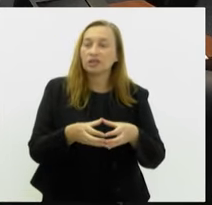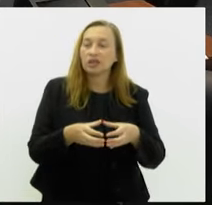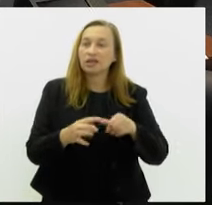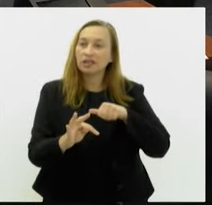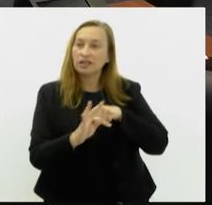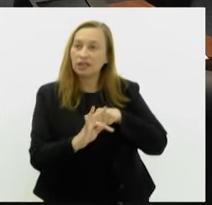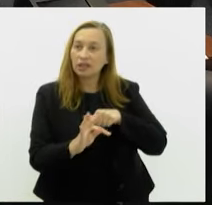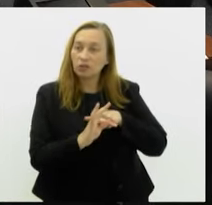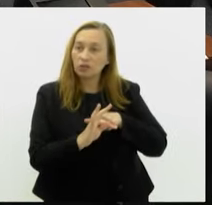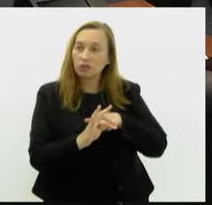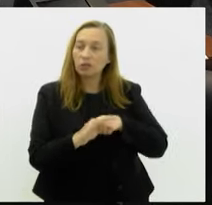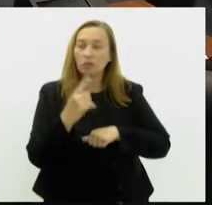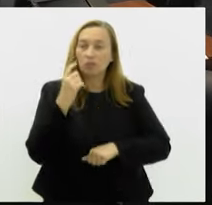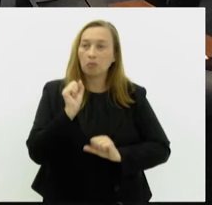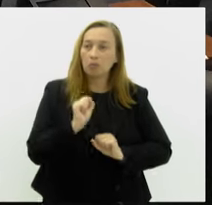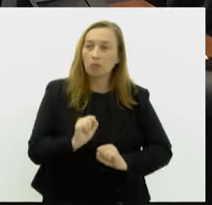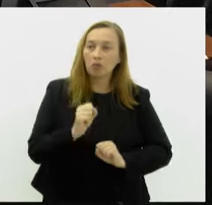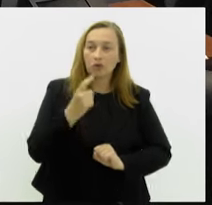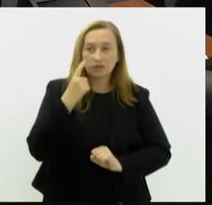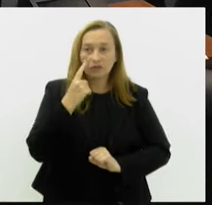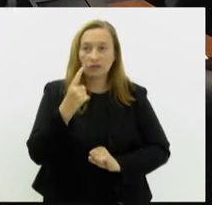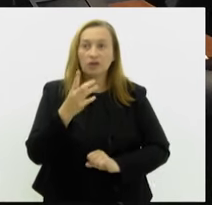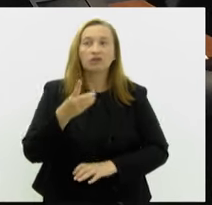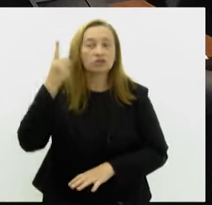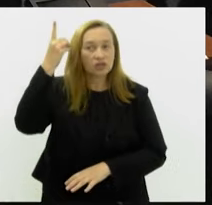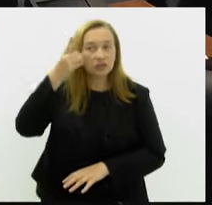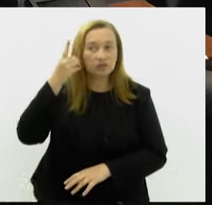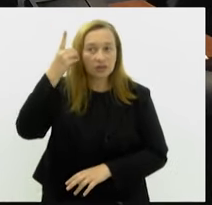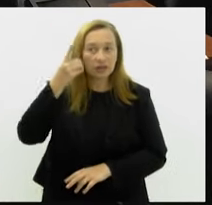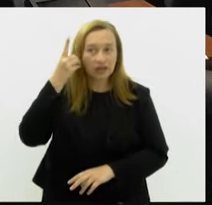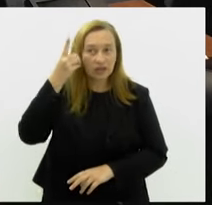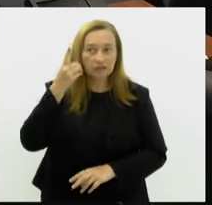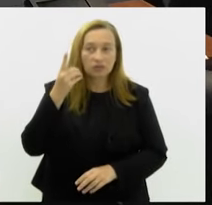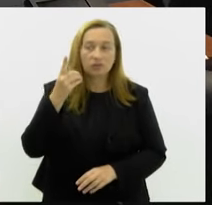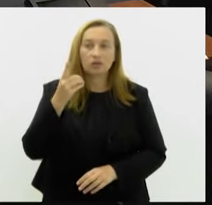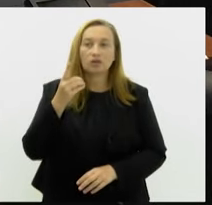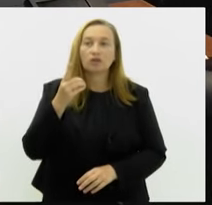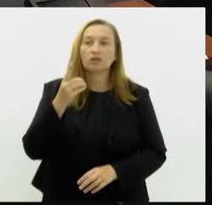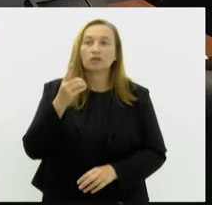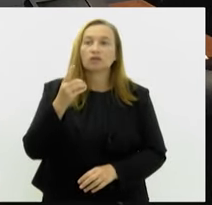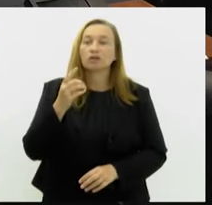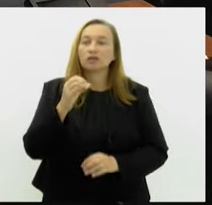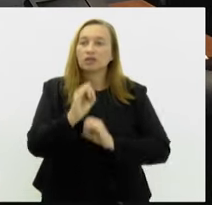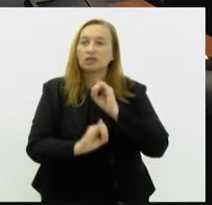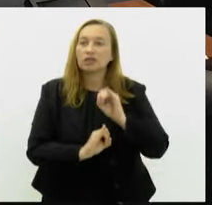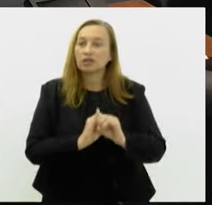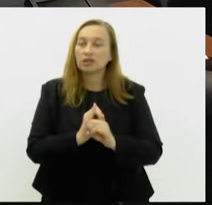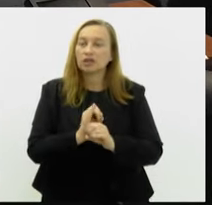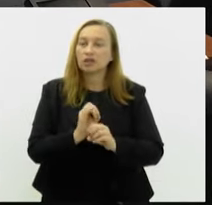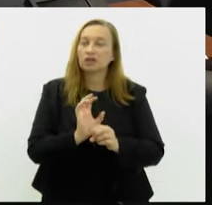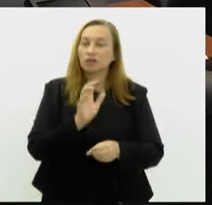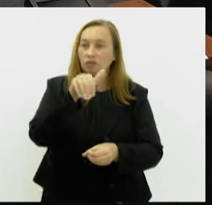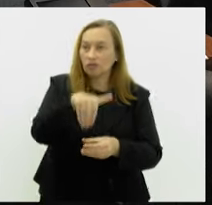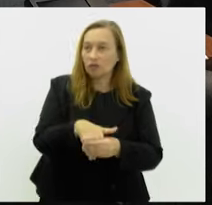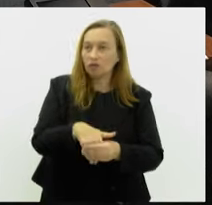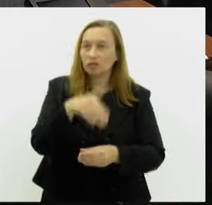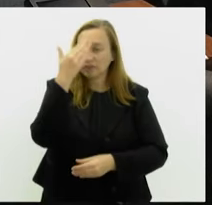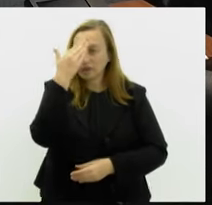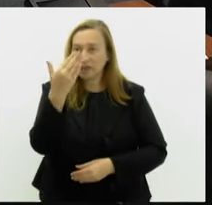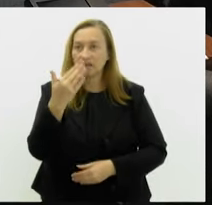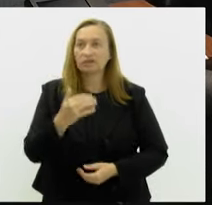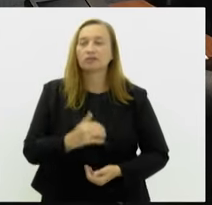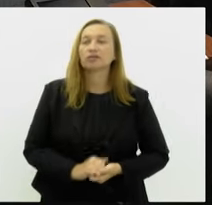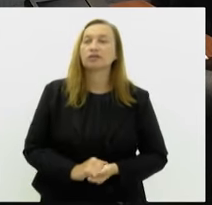possa viabilizar que os deputados online votem. Obrigada, deputado Amorim. Deputado Luiz Paulo. Obrigado, presidente.